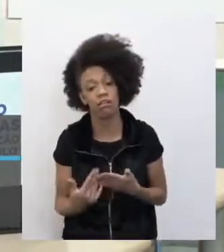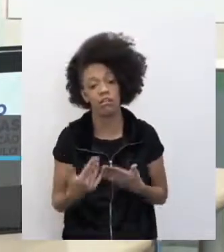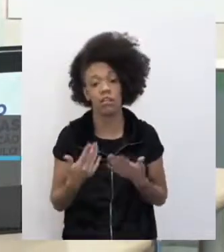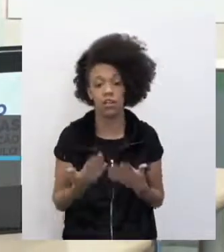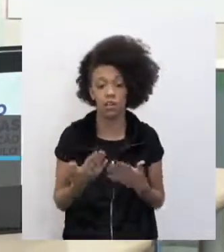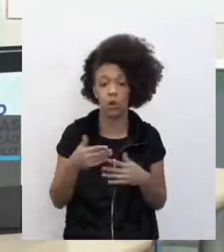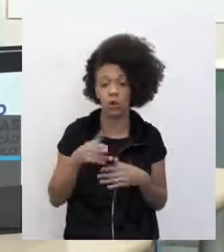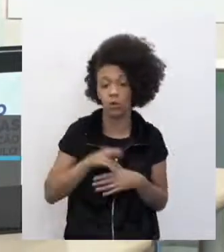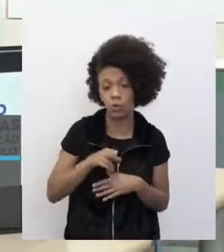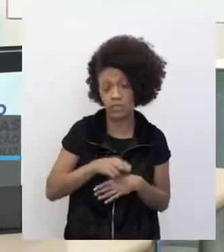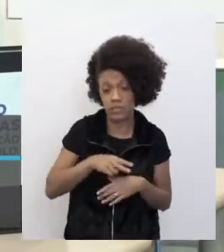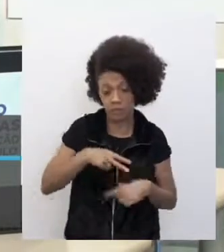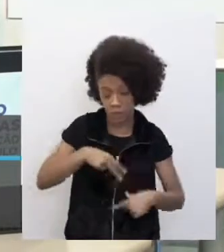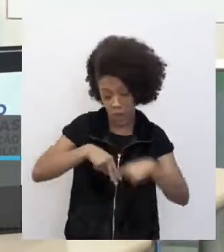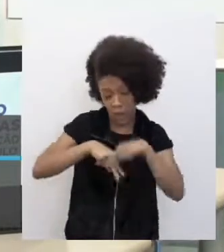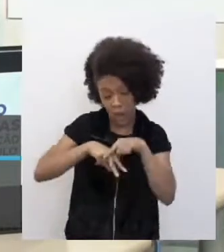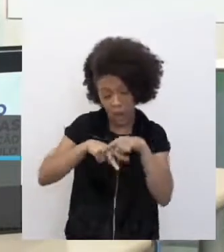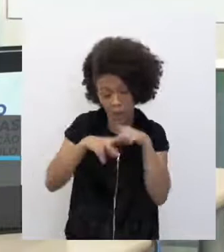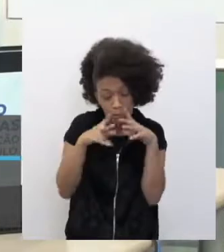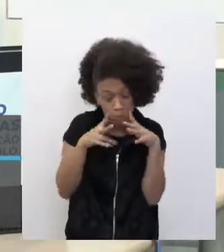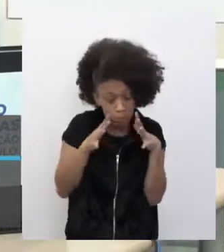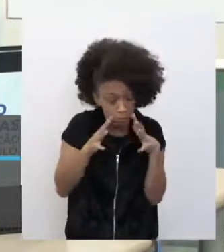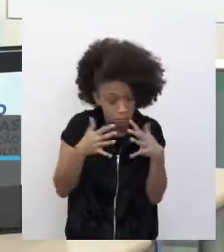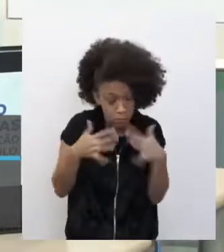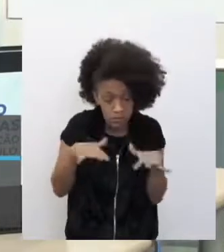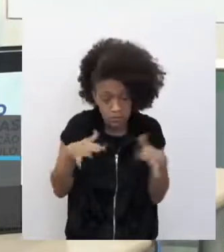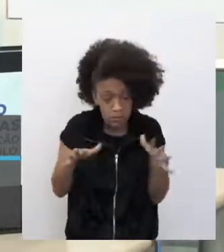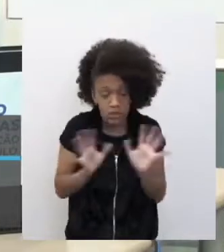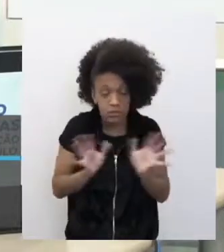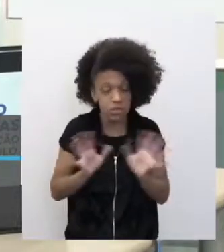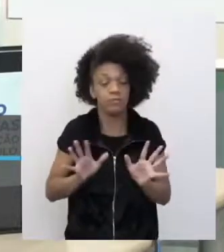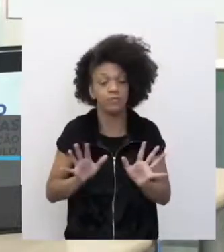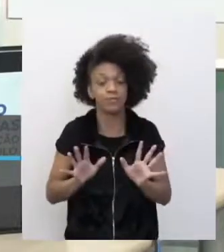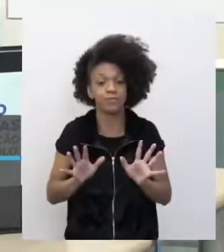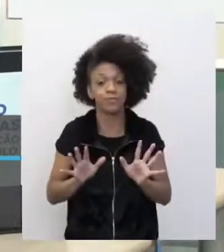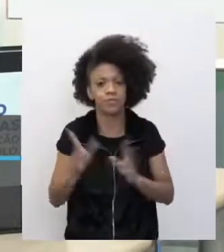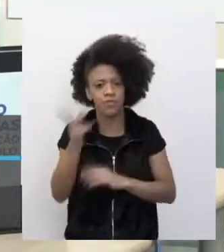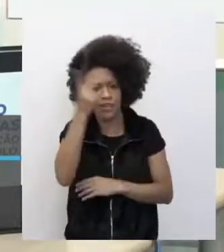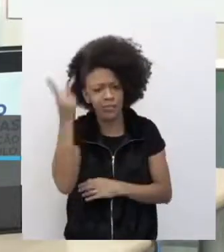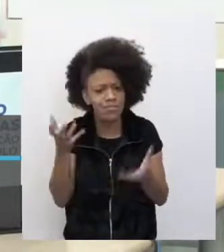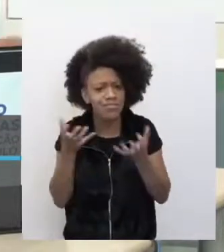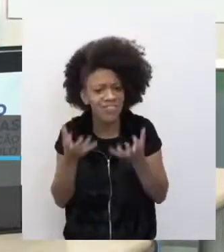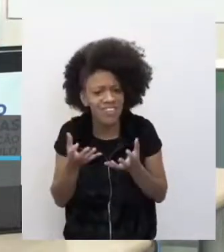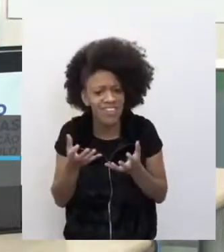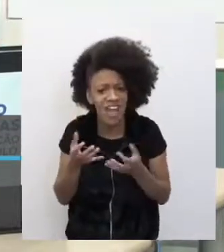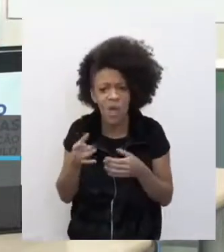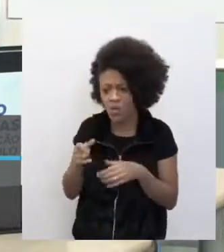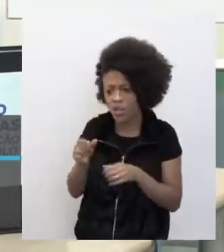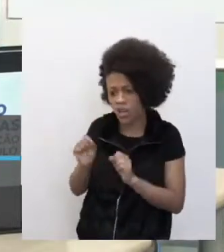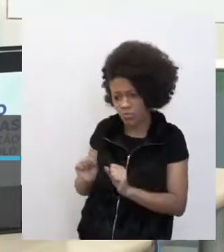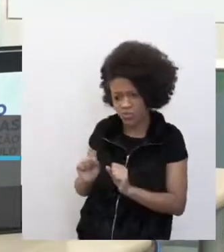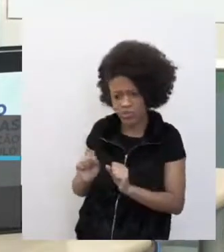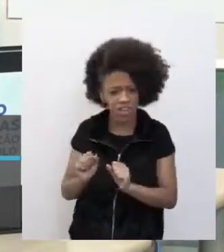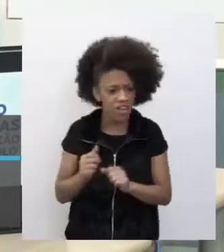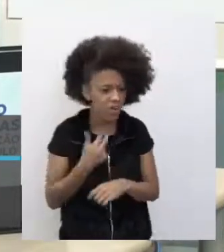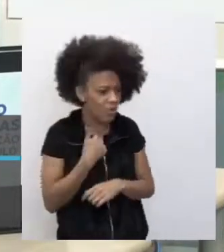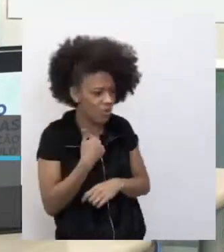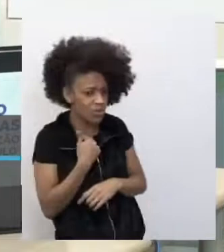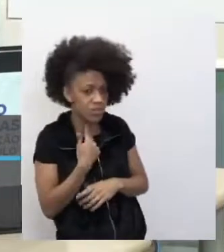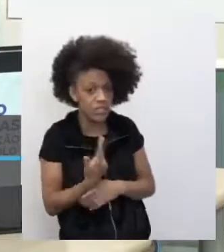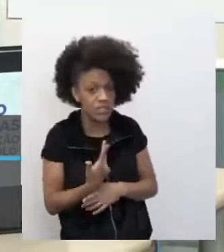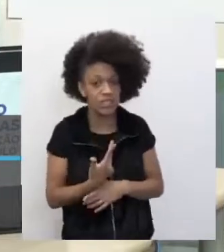ortopédica horrível e tal. Gente, era terrível. As pessoas queriam dizer o que eu podia e o que eu não podia fazer. E eu